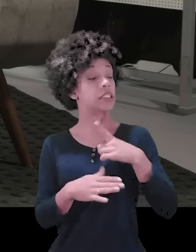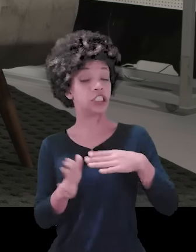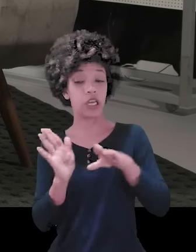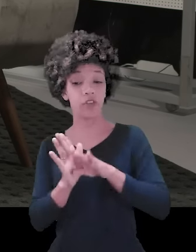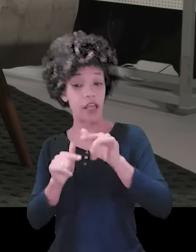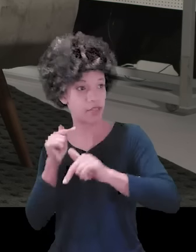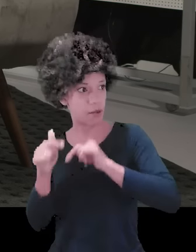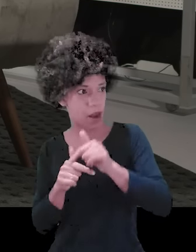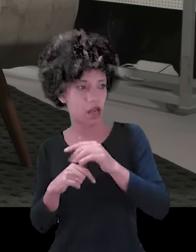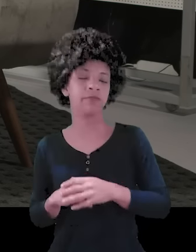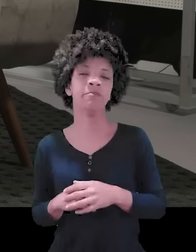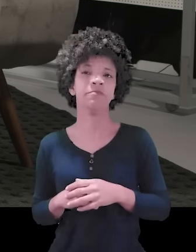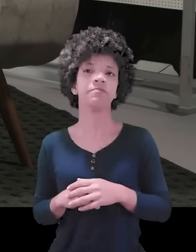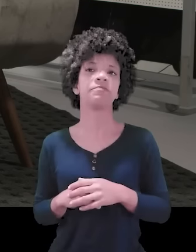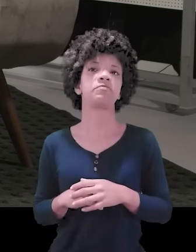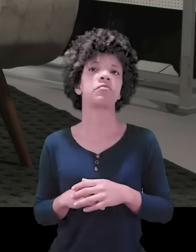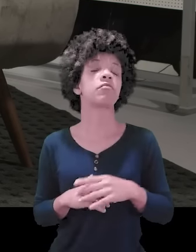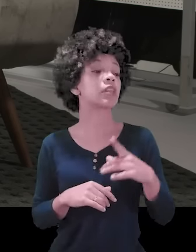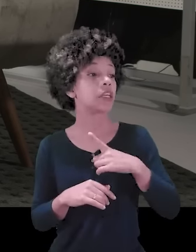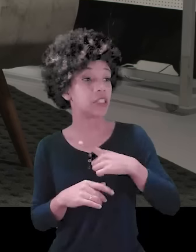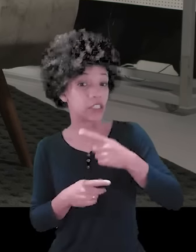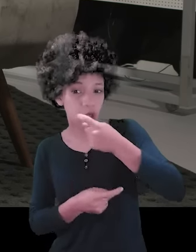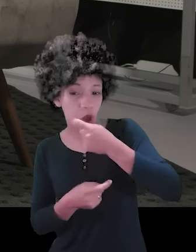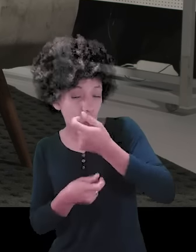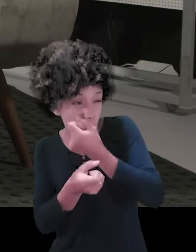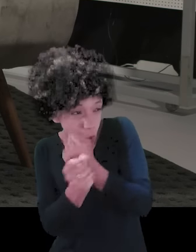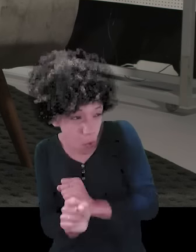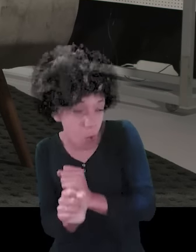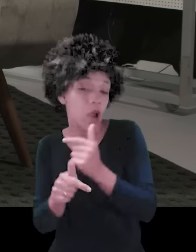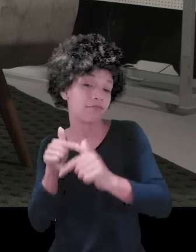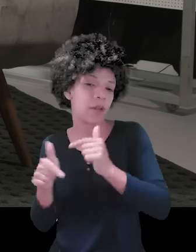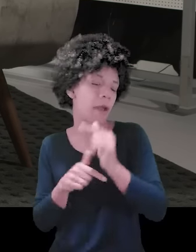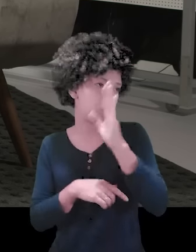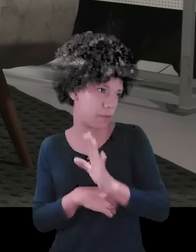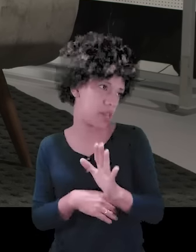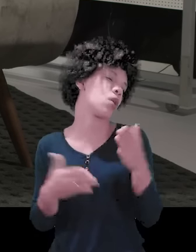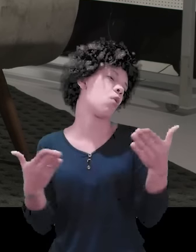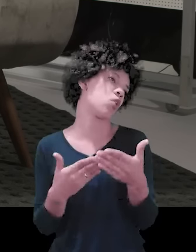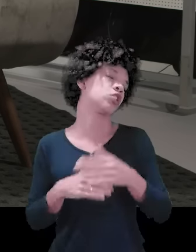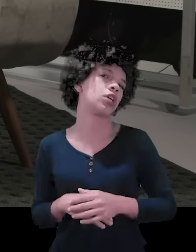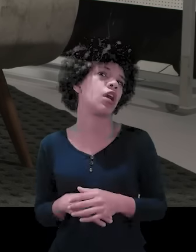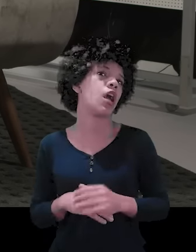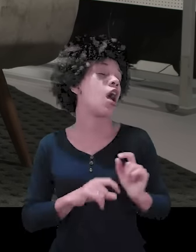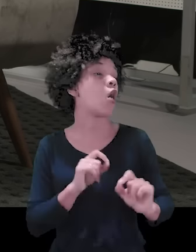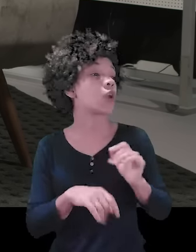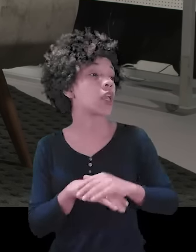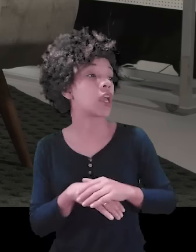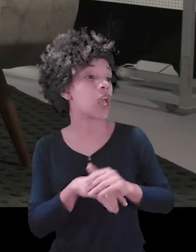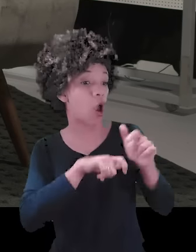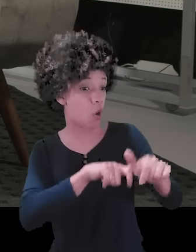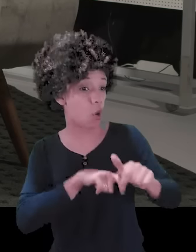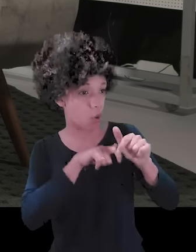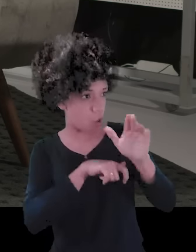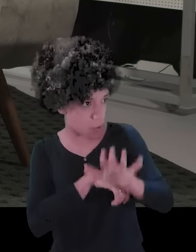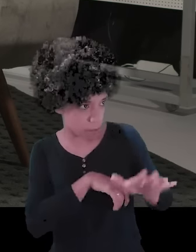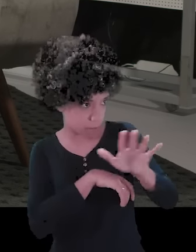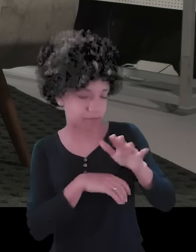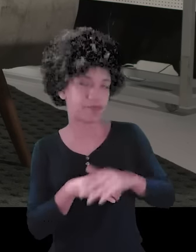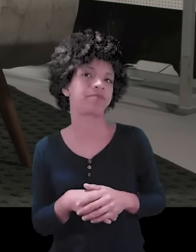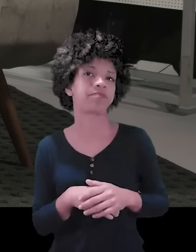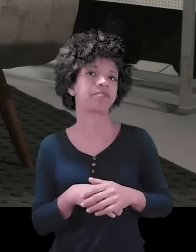lá vai trabalhar a maior parte da situação de trabalho escravo que a gente tem hoje no Brasil é em zona rural tá